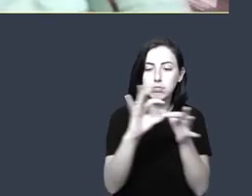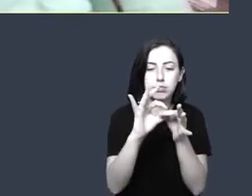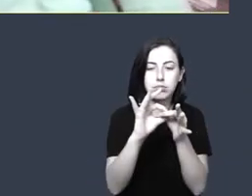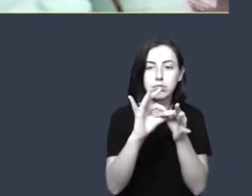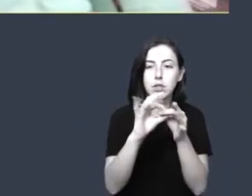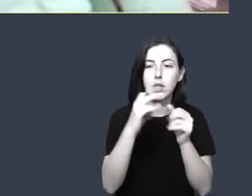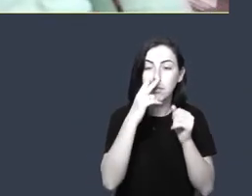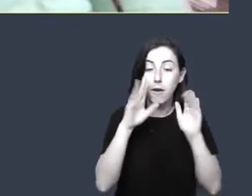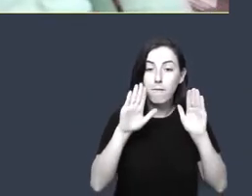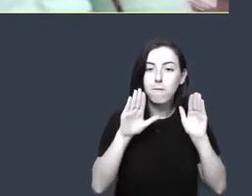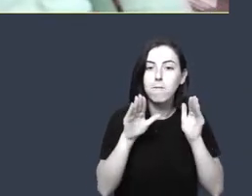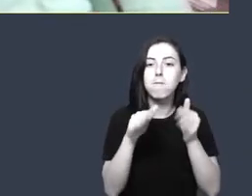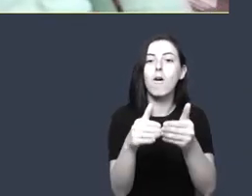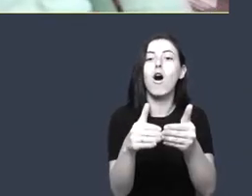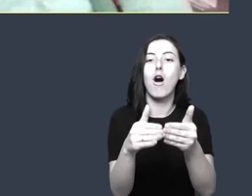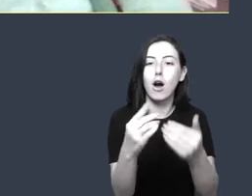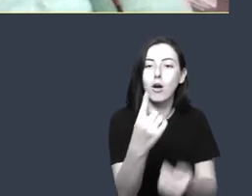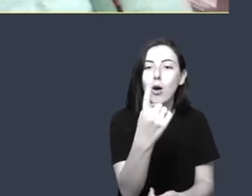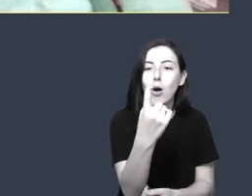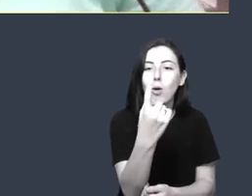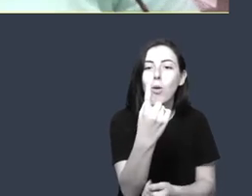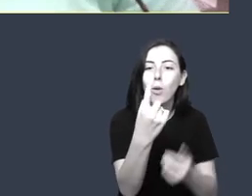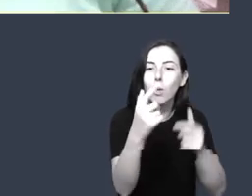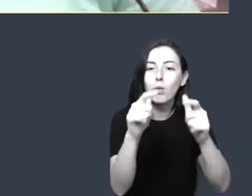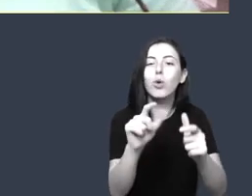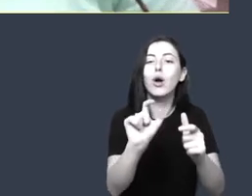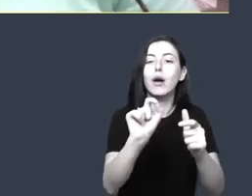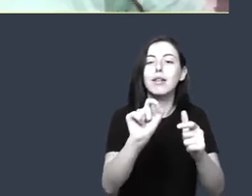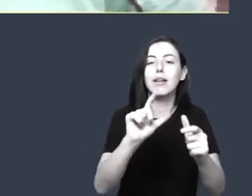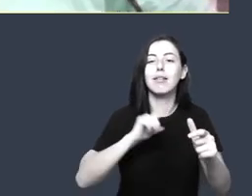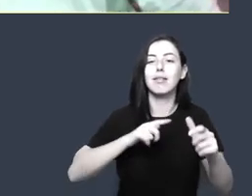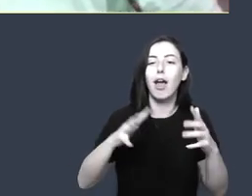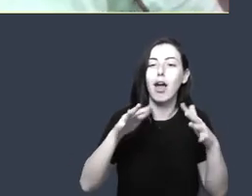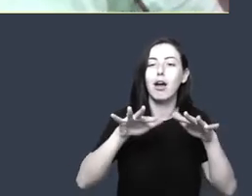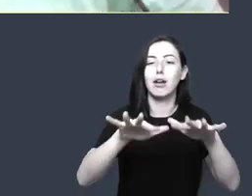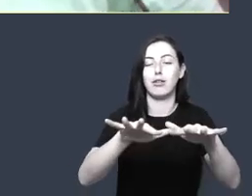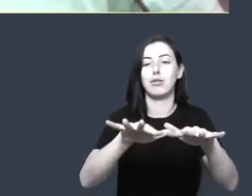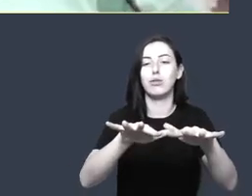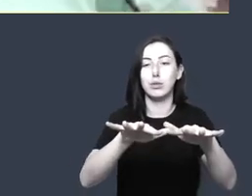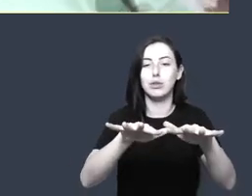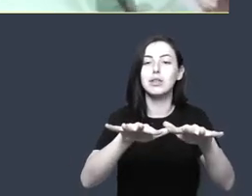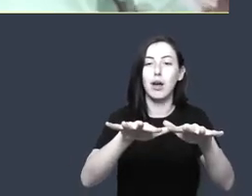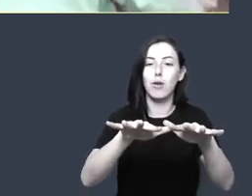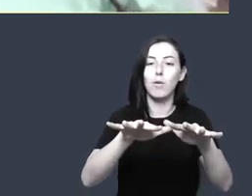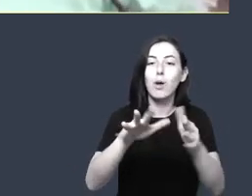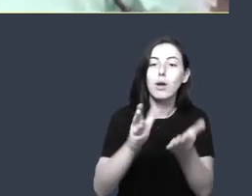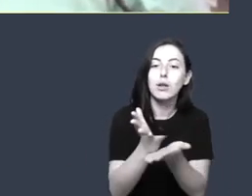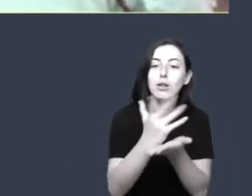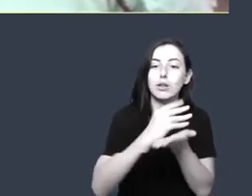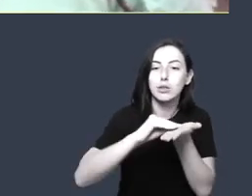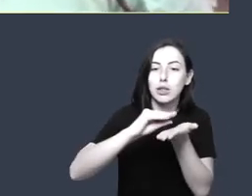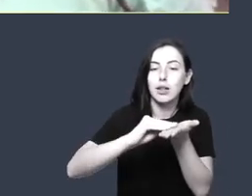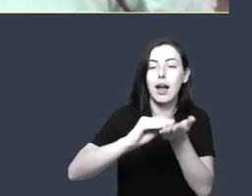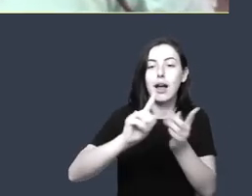um lugar, né, de tornar mais inclusivo esse universo da ciência de dados e dos algoritmos.